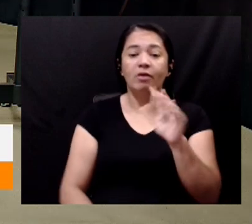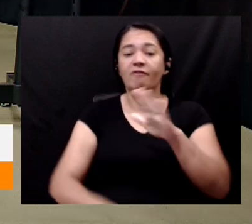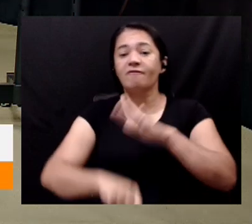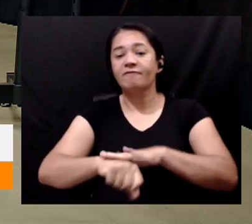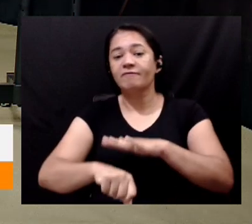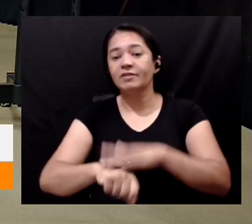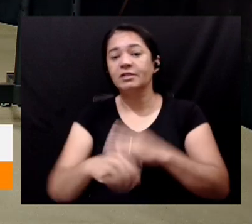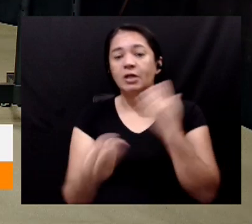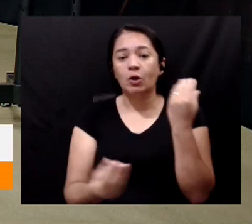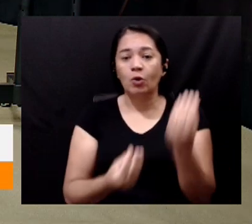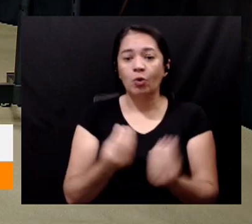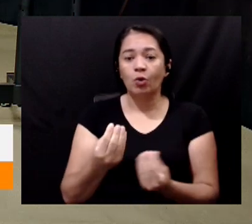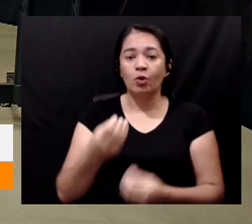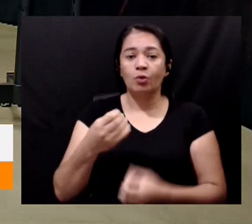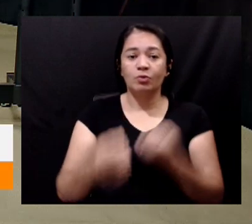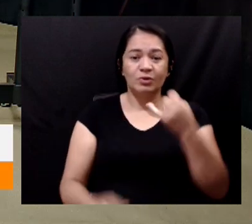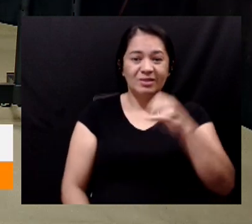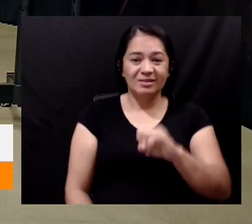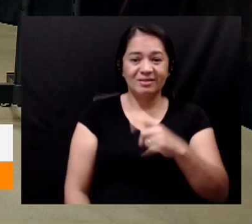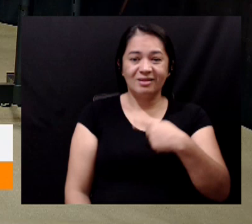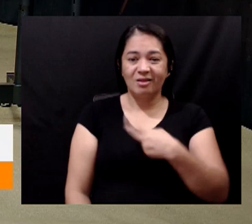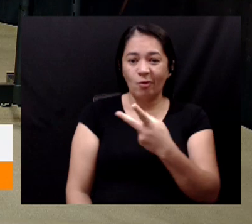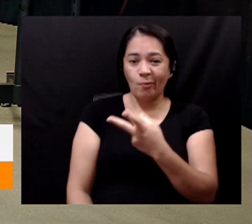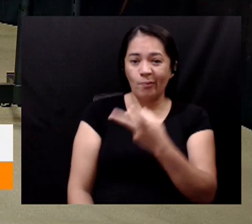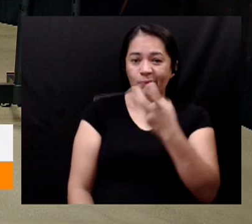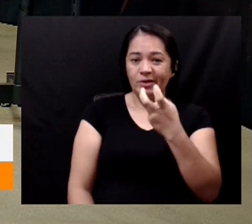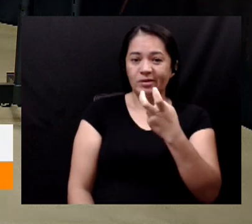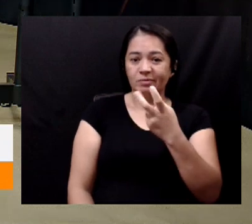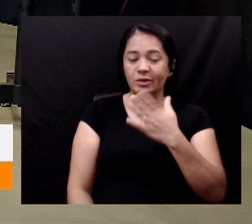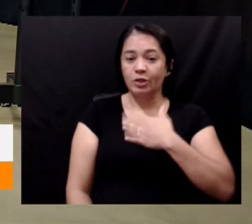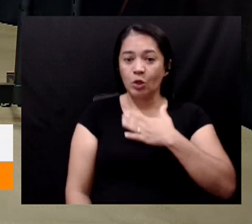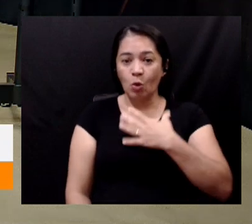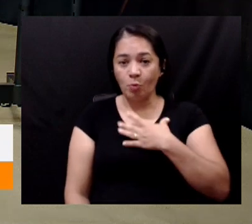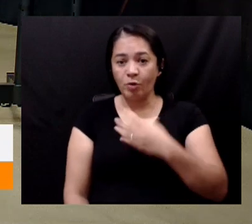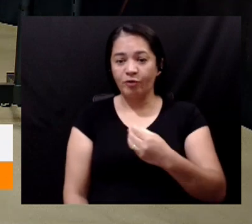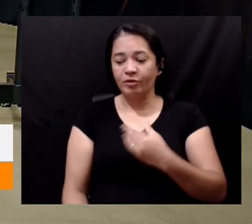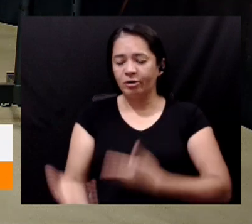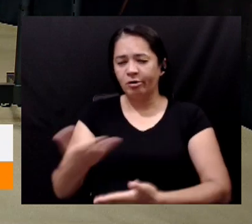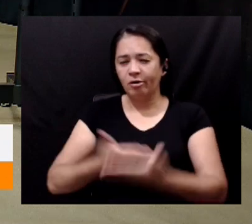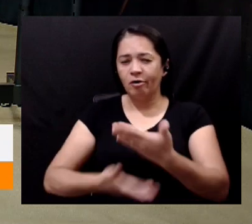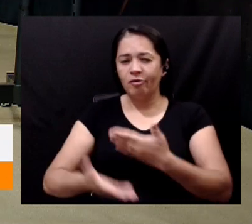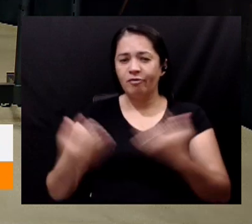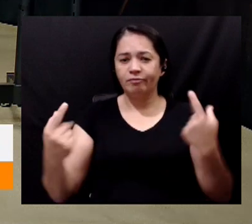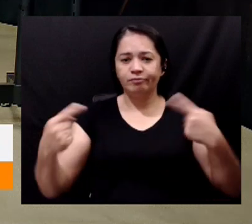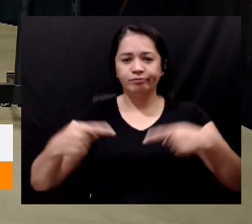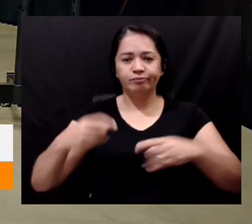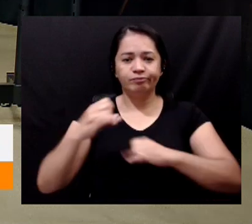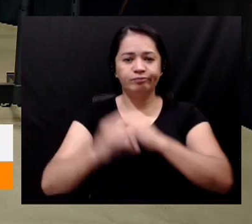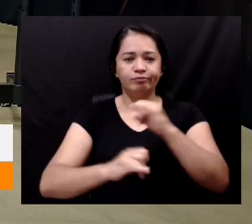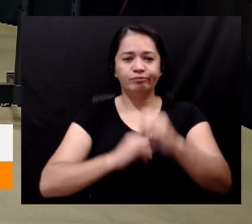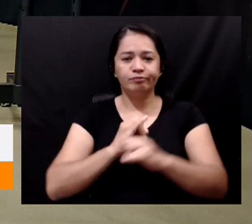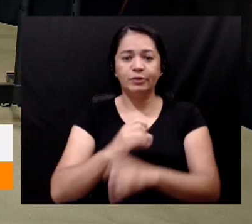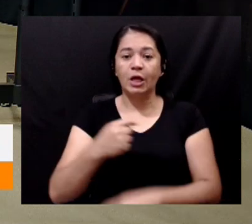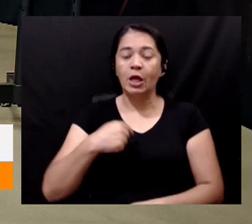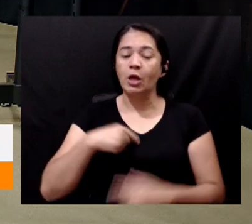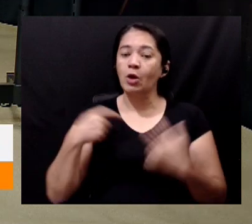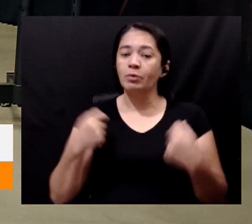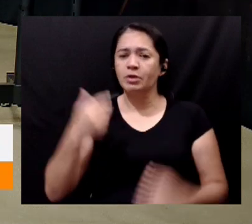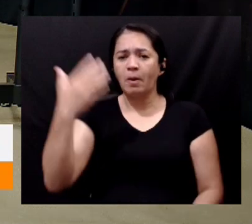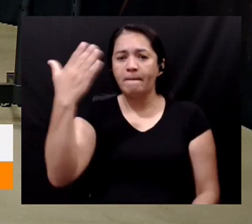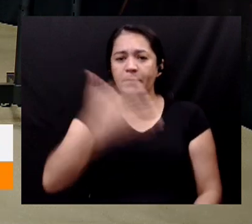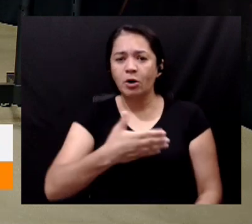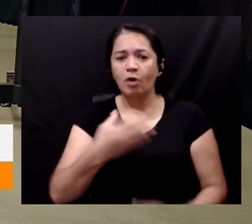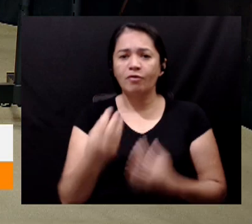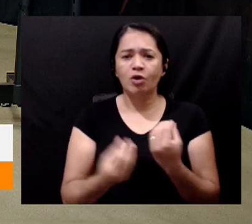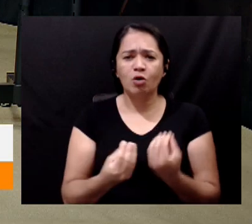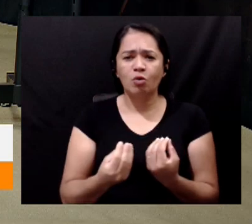percebi que o meu filho está envolvido nesse desafio da internet, eu preciso ter provas. Como que funciona? Qual que é o primeiro